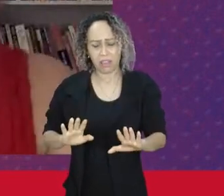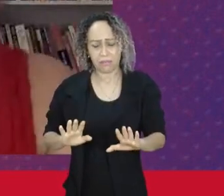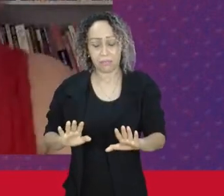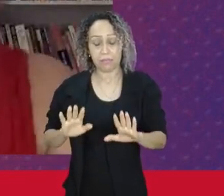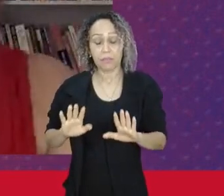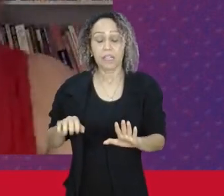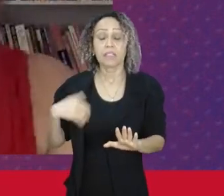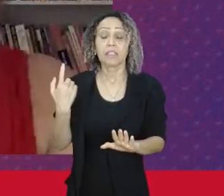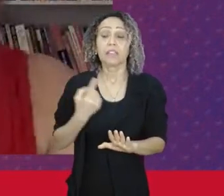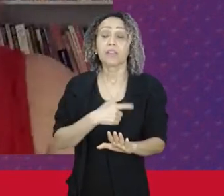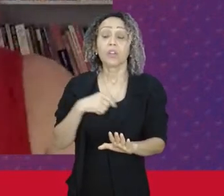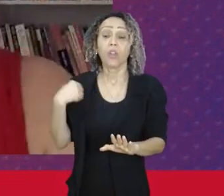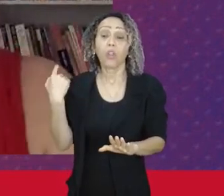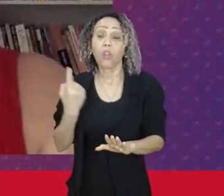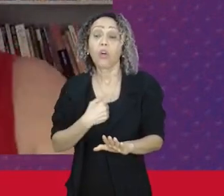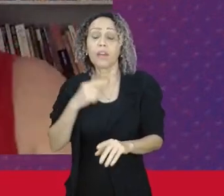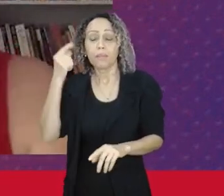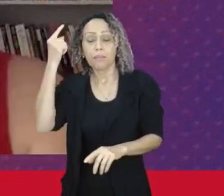a partir